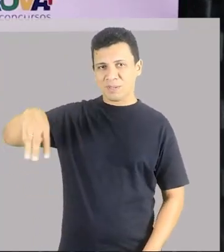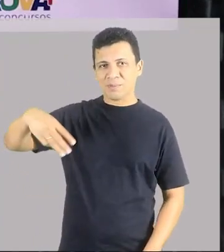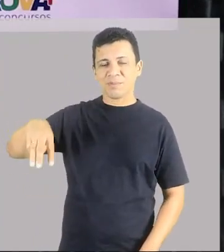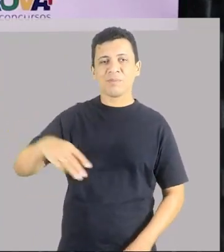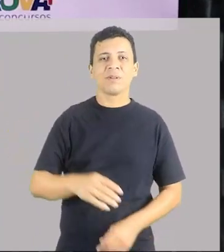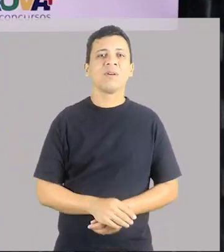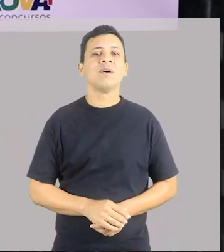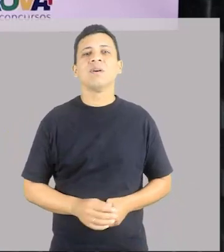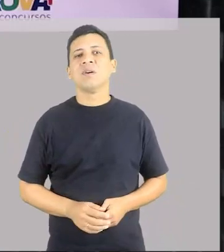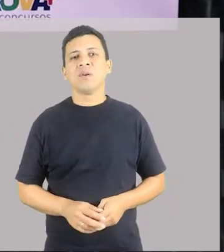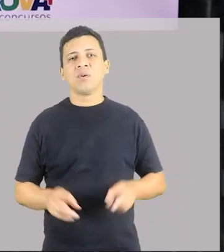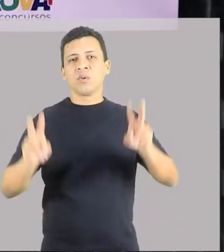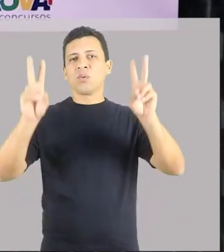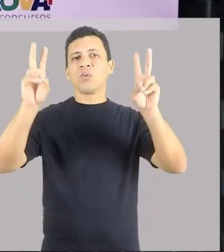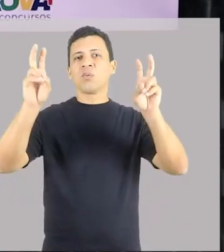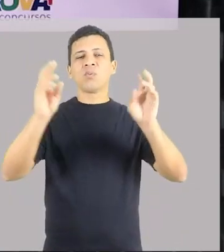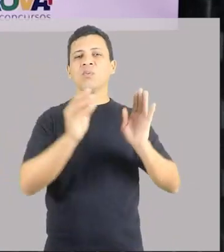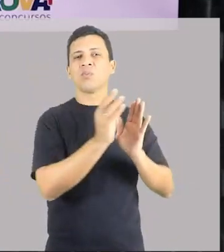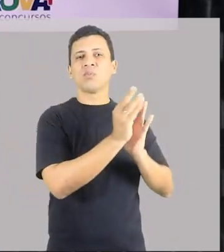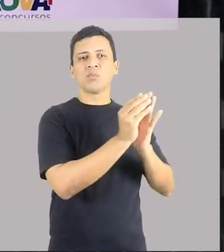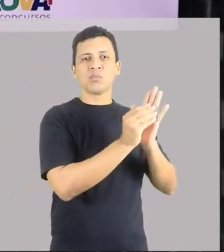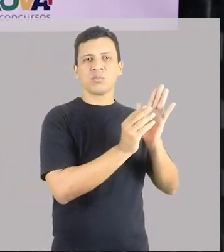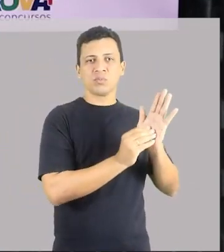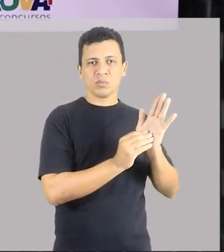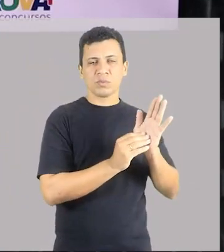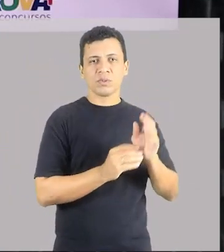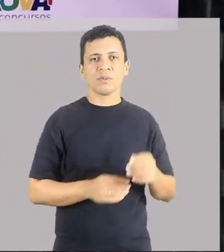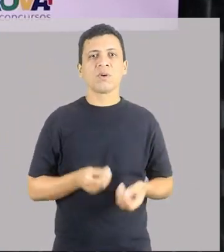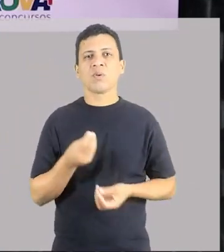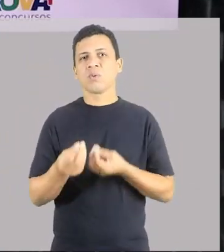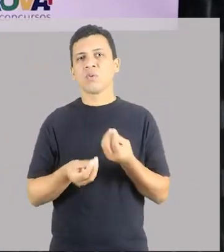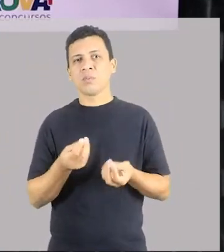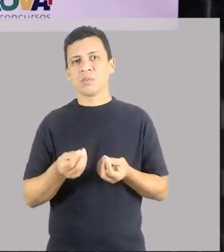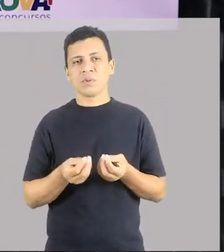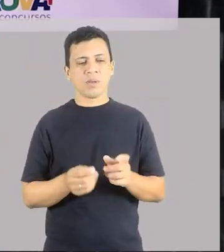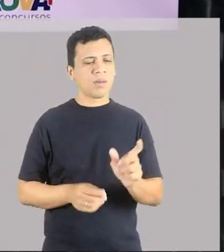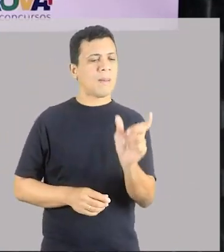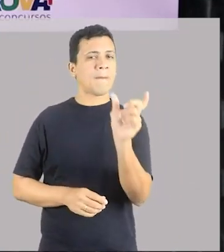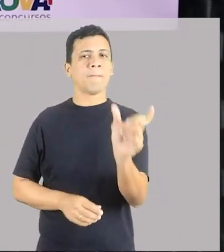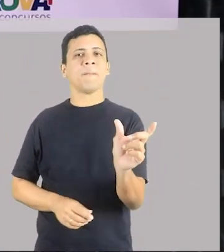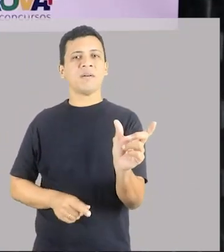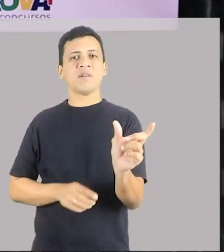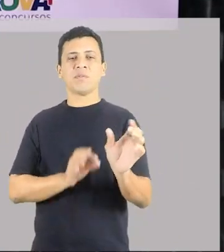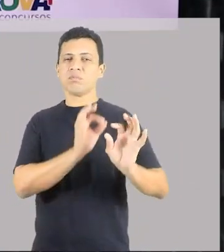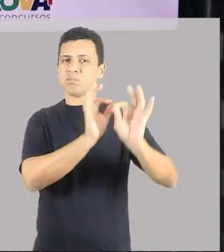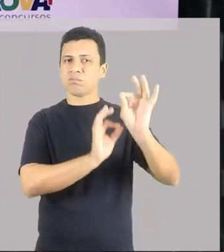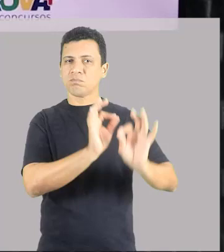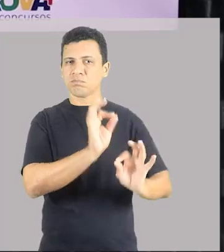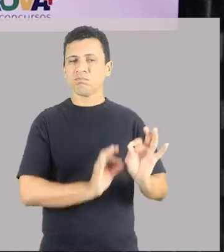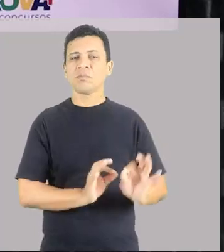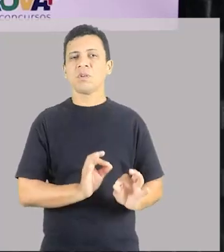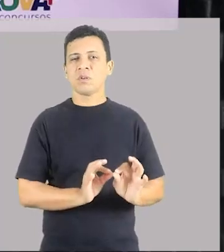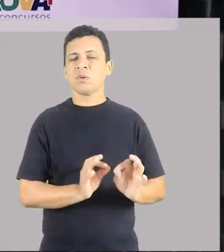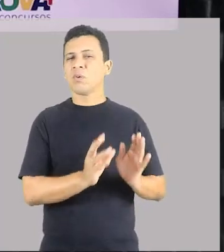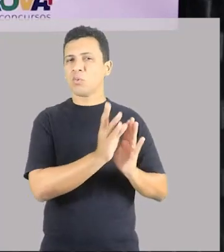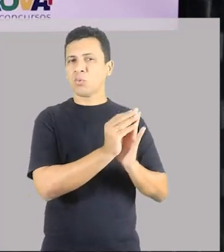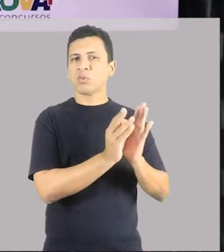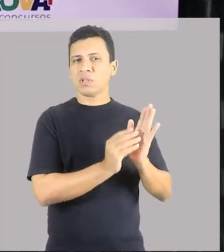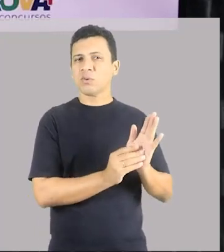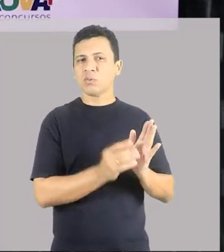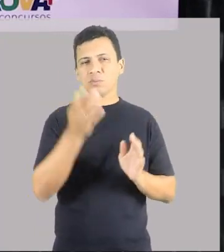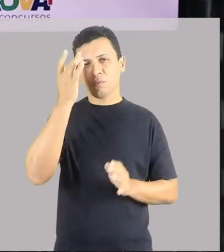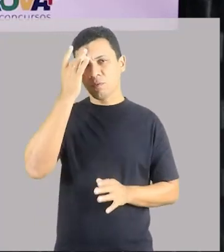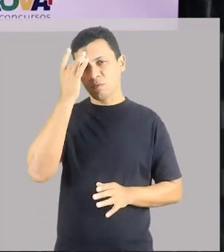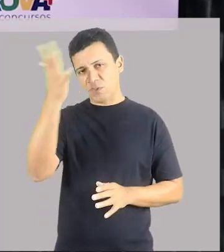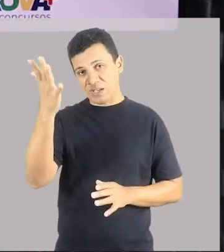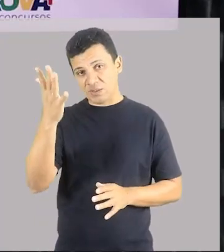específico da nossa banca nós vamos falar sobre estrutura das palavras é um conteúdo fácil simples mas se você não tiver